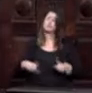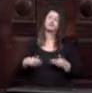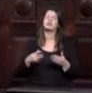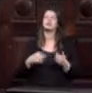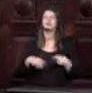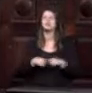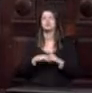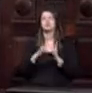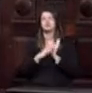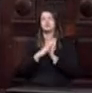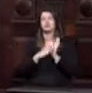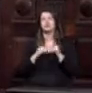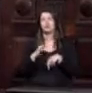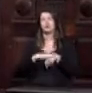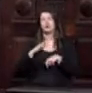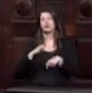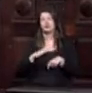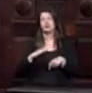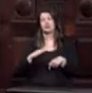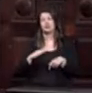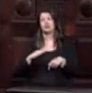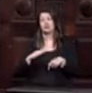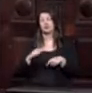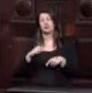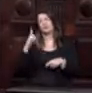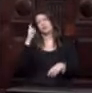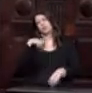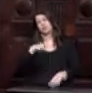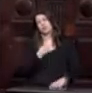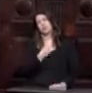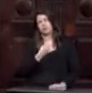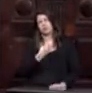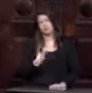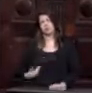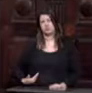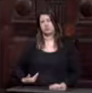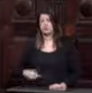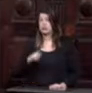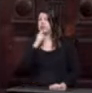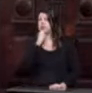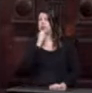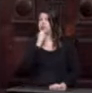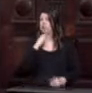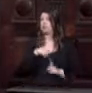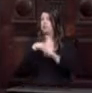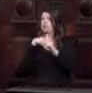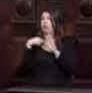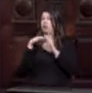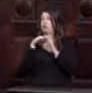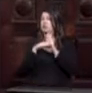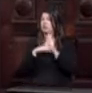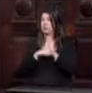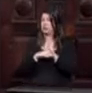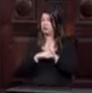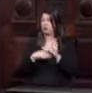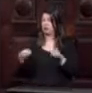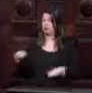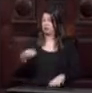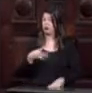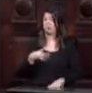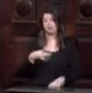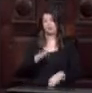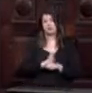impingindo ainda mais dificuldades ao Poder Executivo, sem adicionar receita nova para o